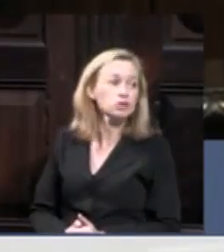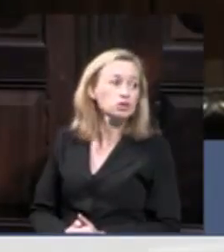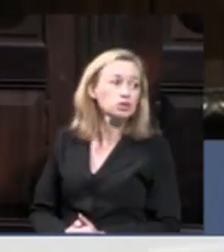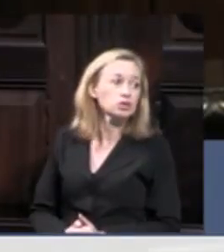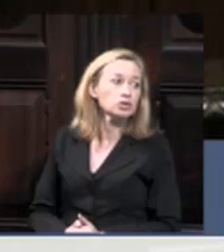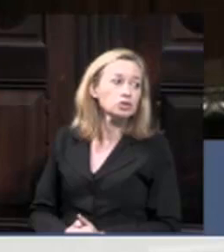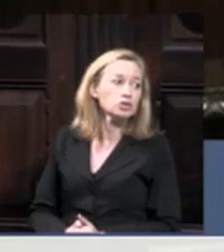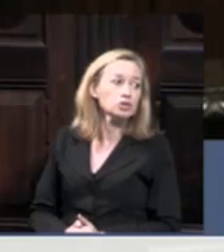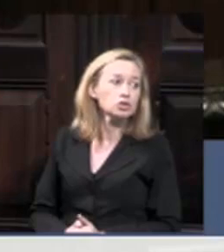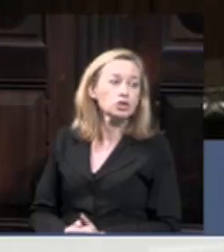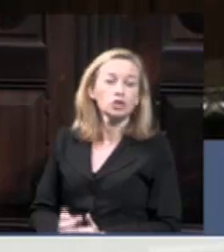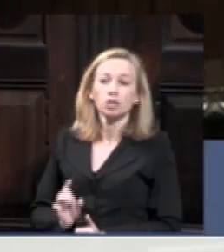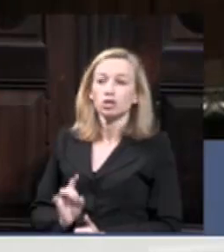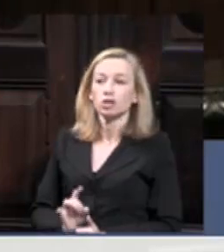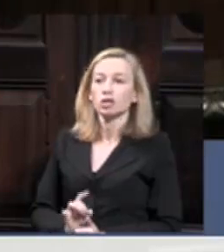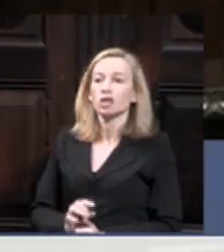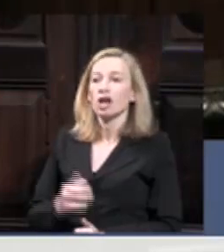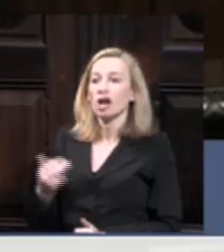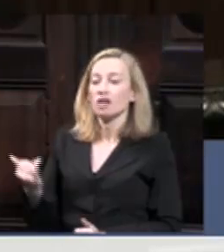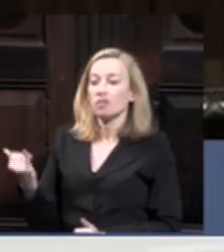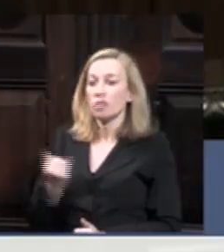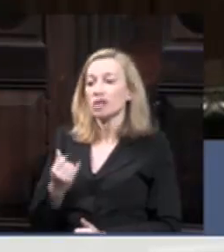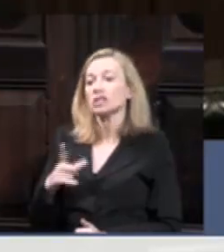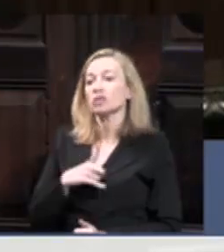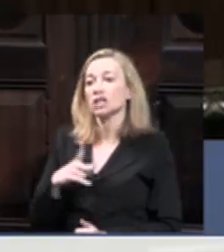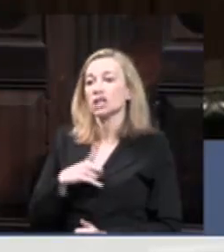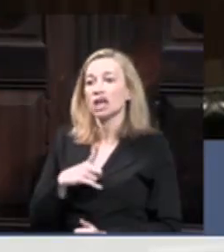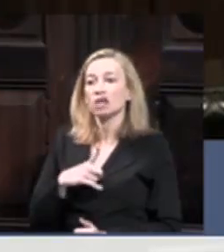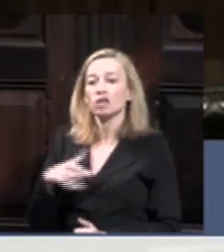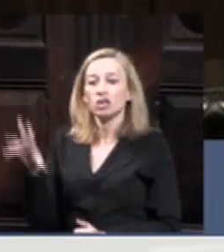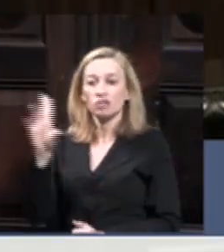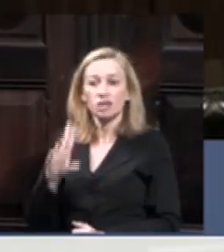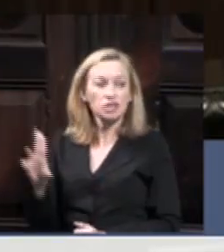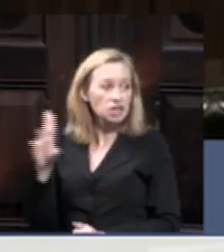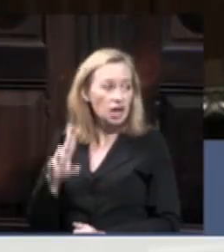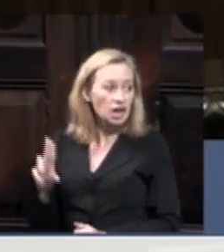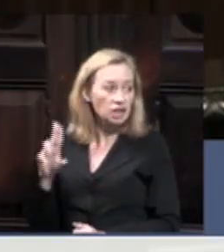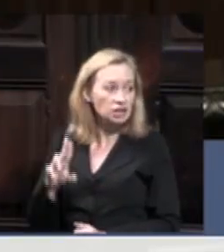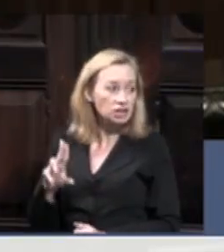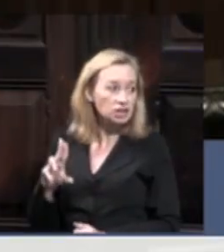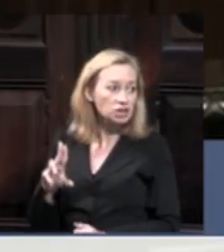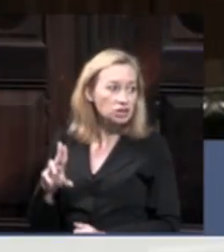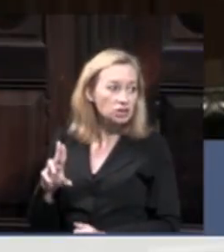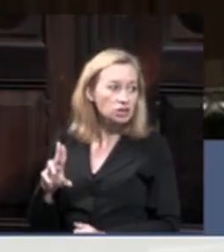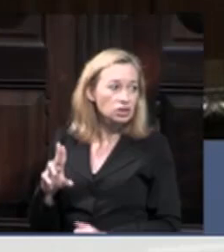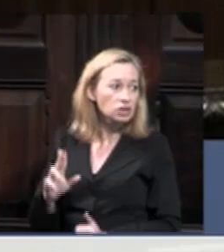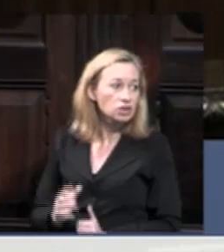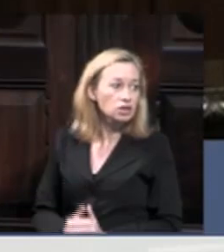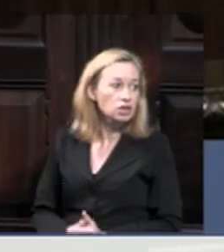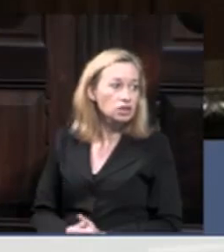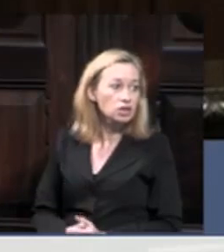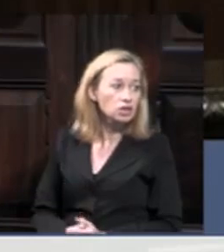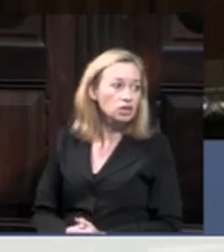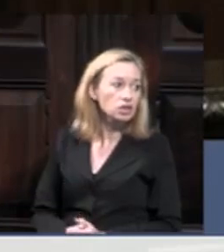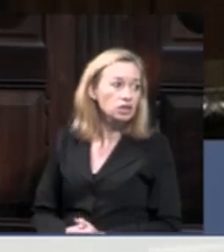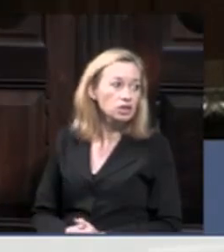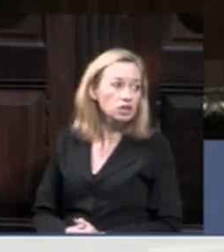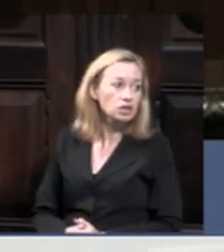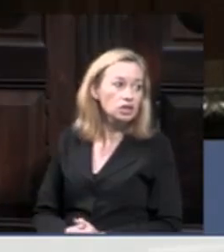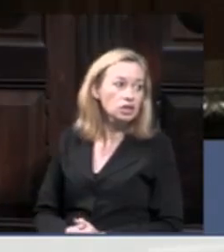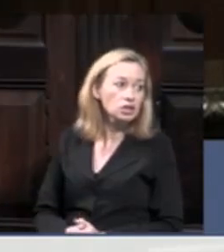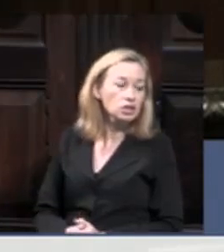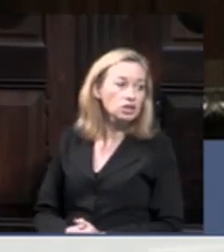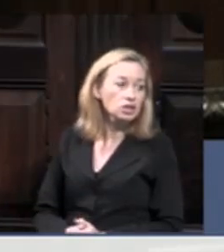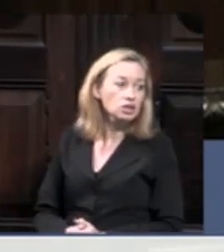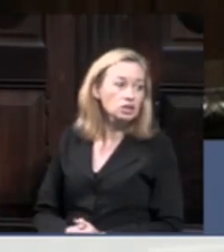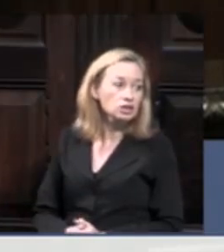salvo informação mais atualizada, é que as universidades, Gilberto, estão cogitando de maneira integrada